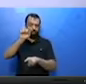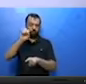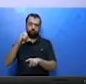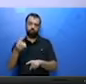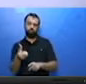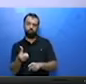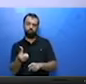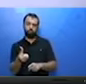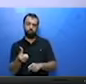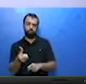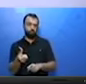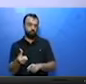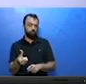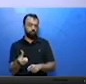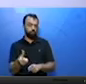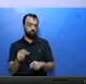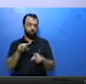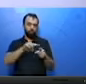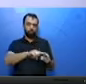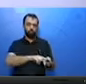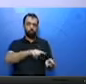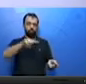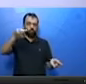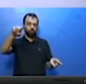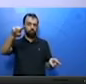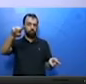6. Então, para eu achar o tamanho